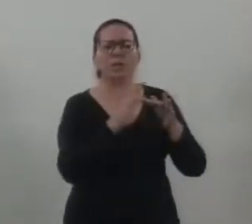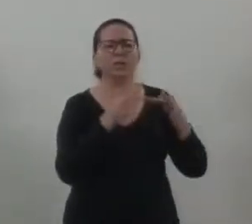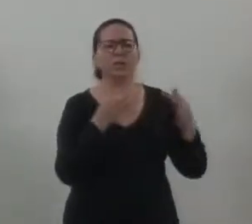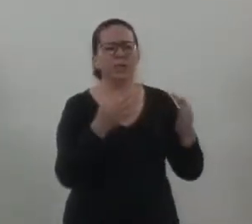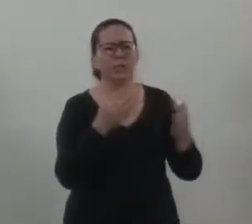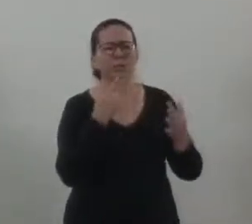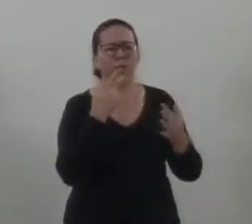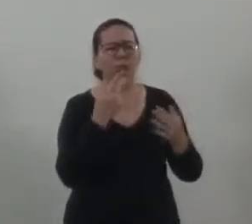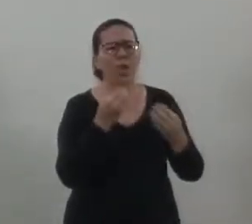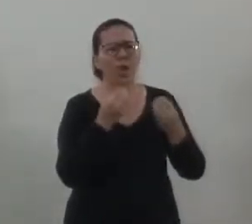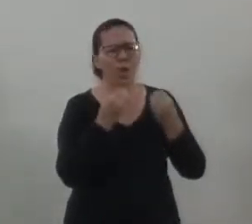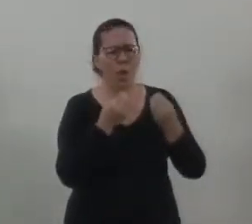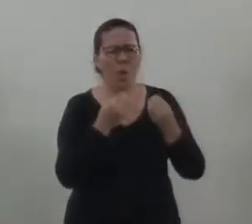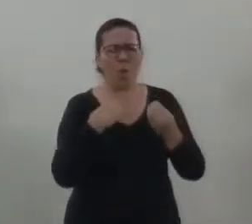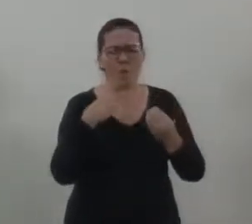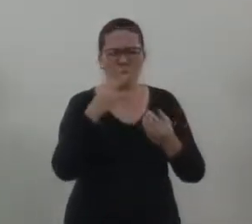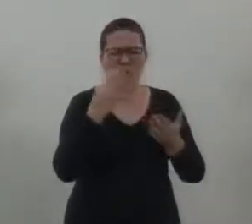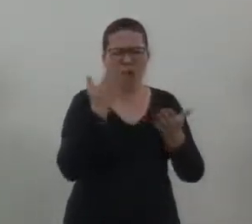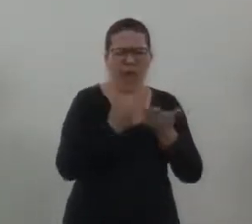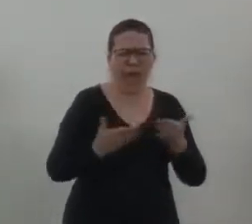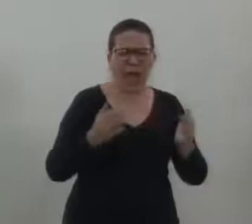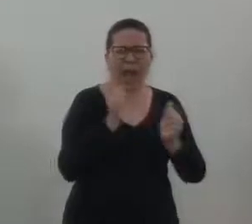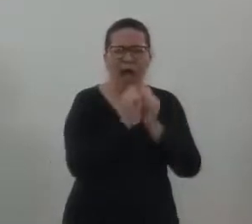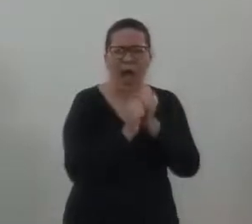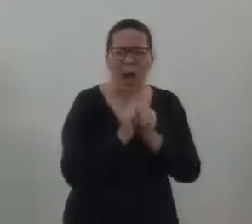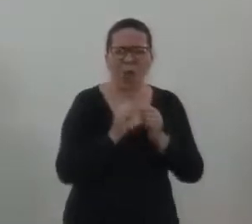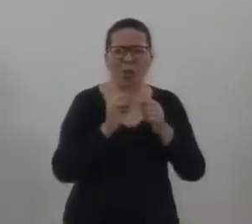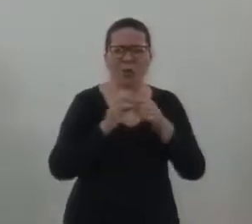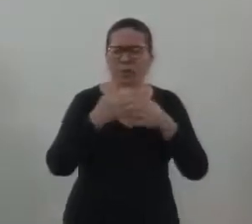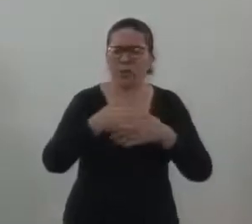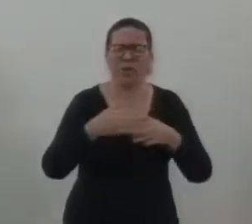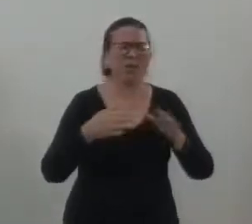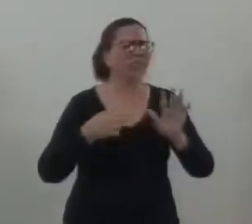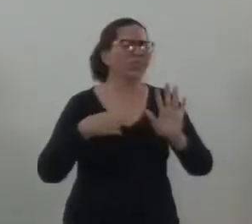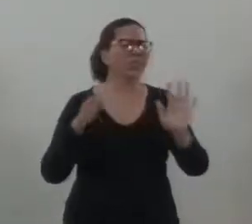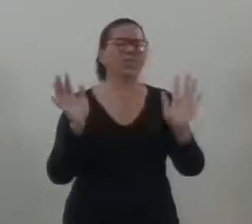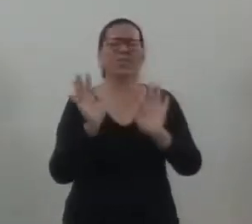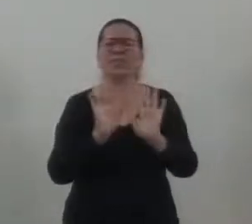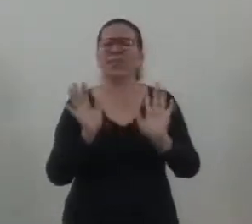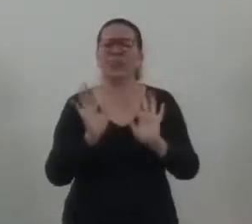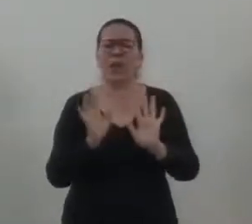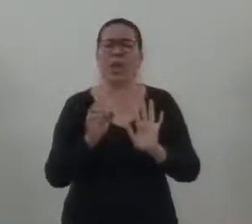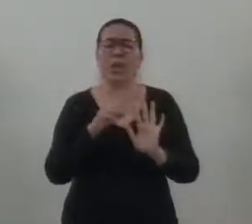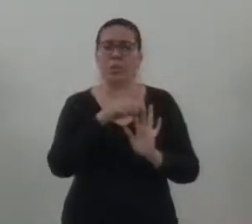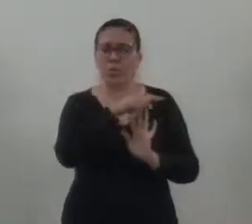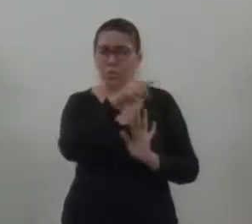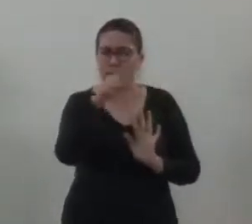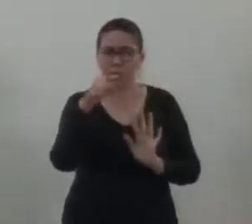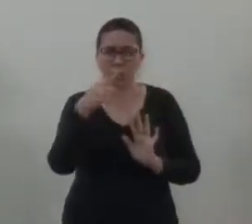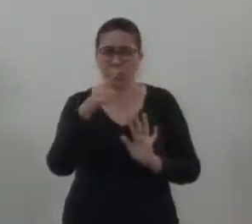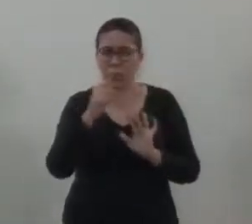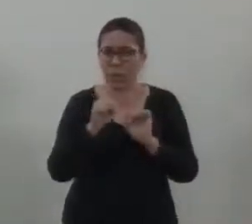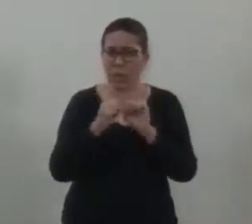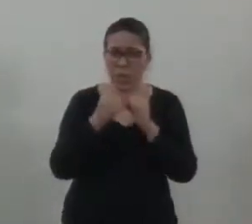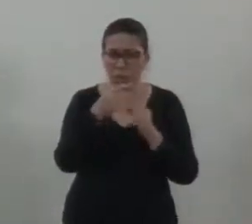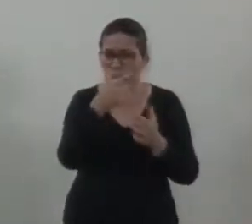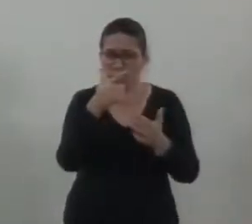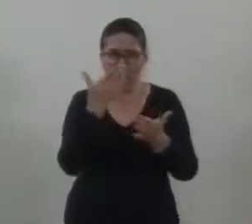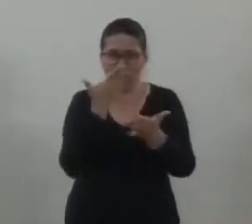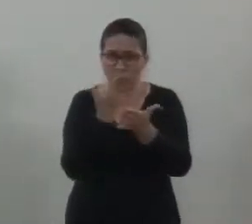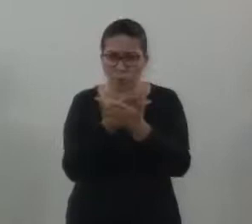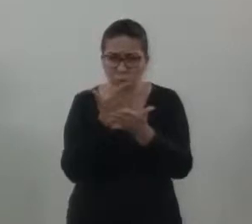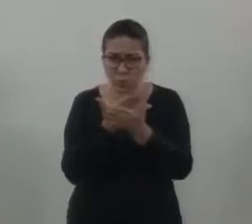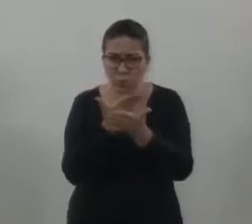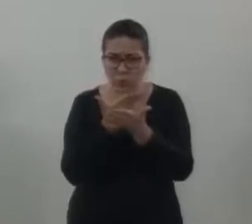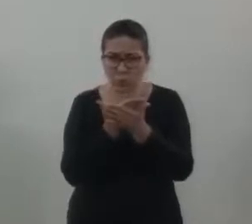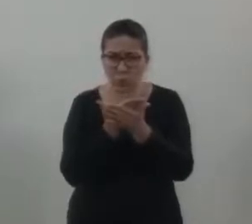mas a gente vai perder a cesta básica? Não foi nada disso que é a nossa intenção. E se alguém ainda não está envolvido, ou não estudou,